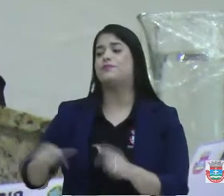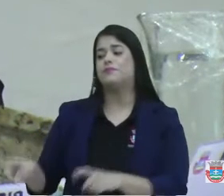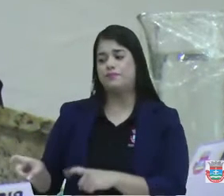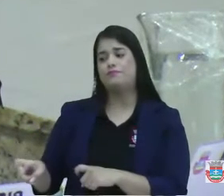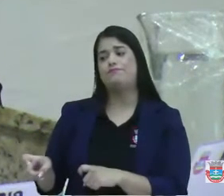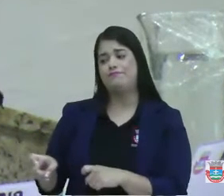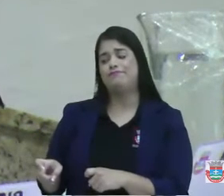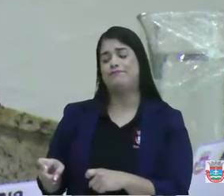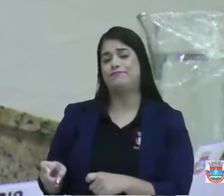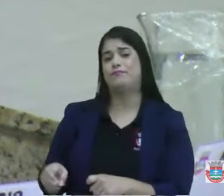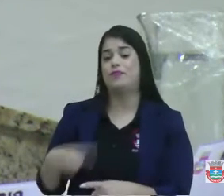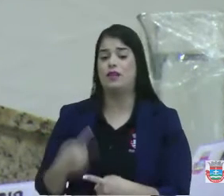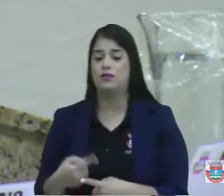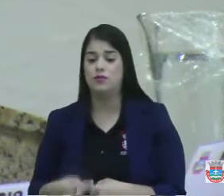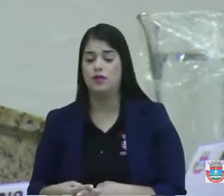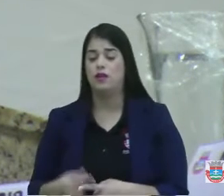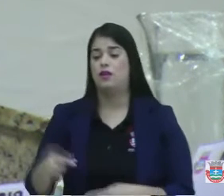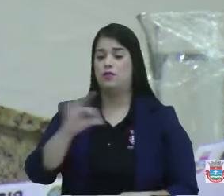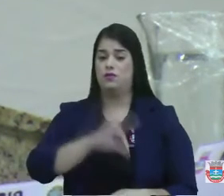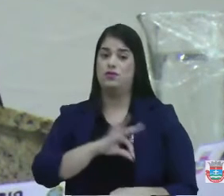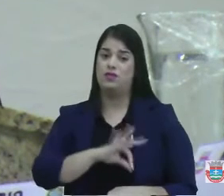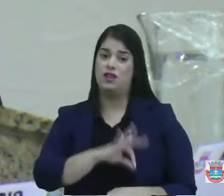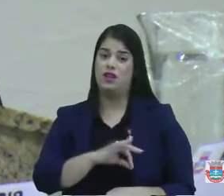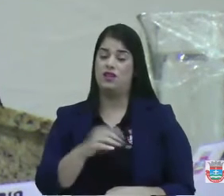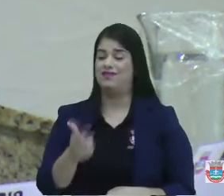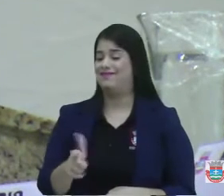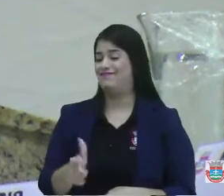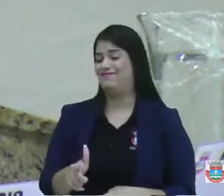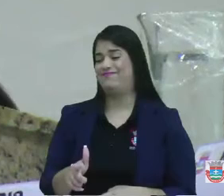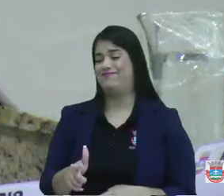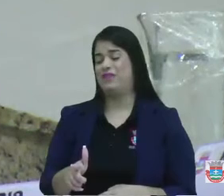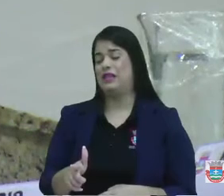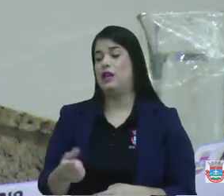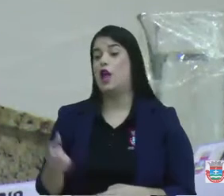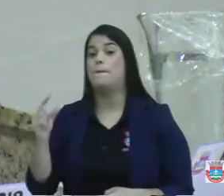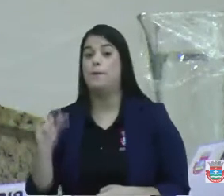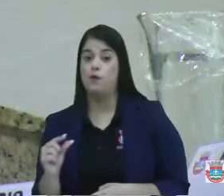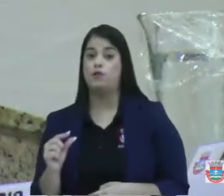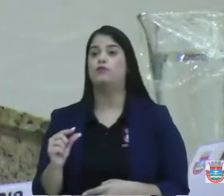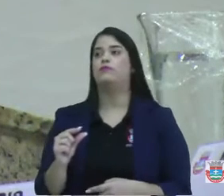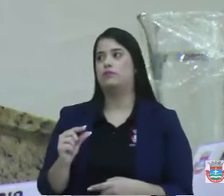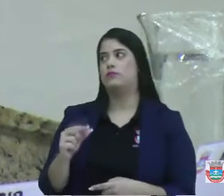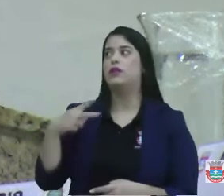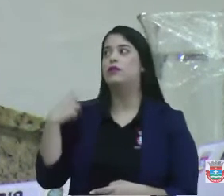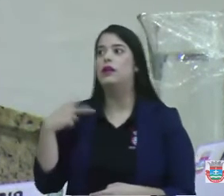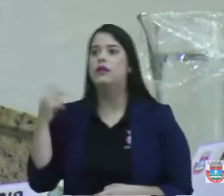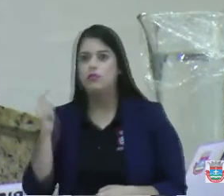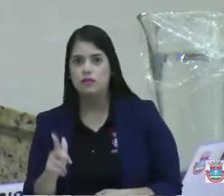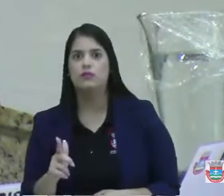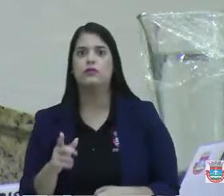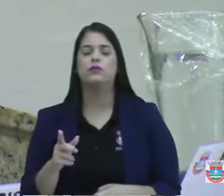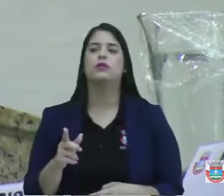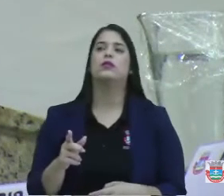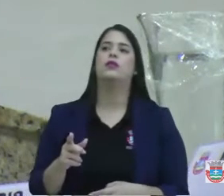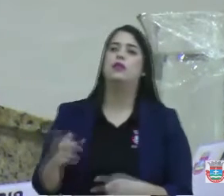zona rural hoje em dia até porque pelo salário que é pago muitos não quer vir e qualquer Vereador aqui se conseguir um médico que